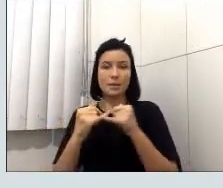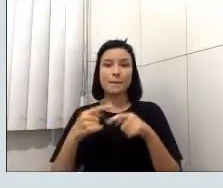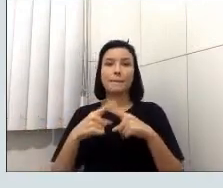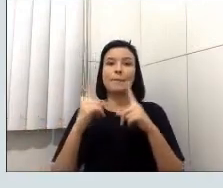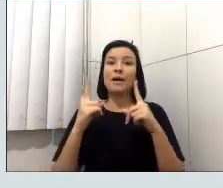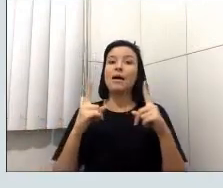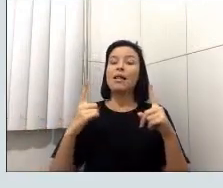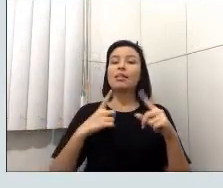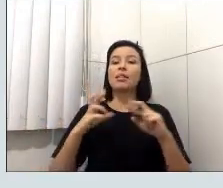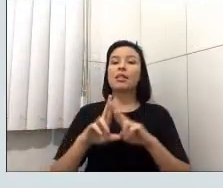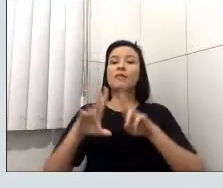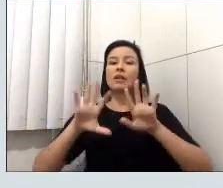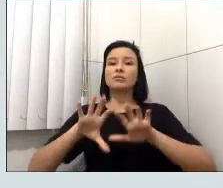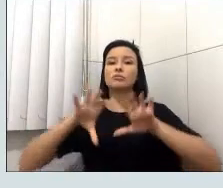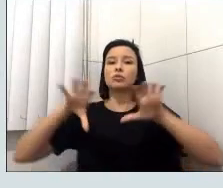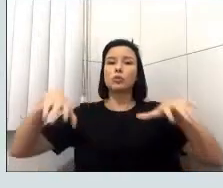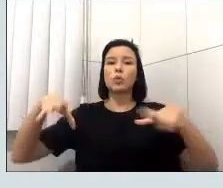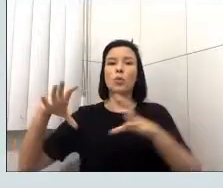viviam mais,